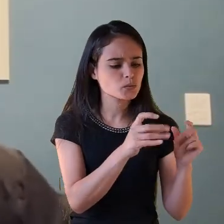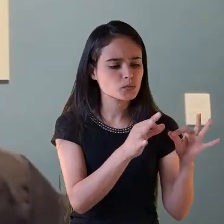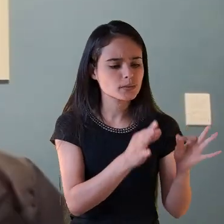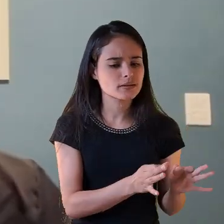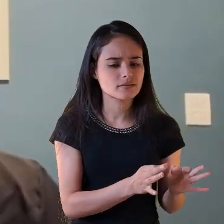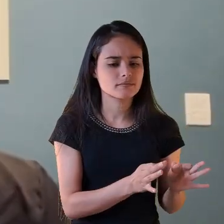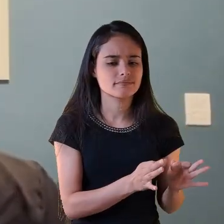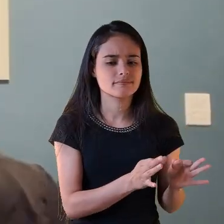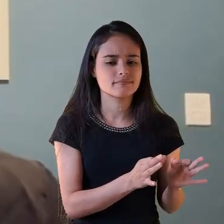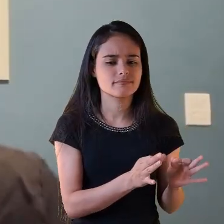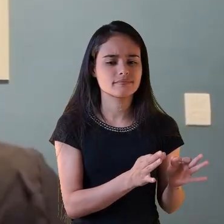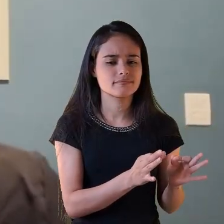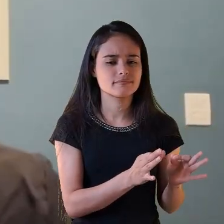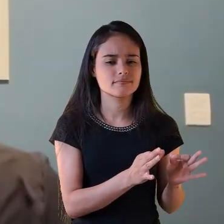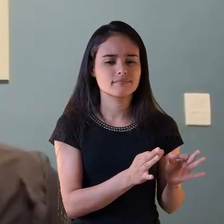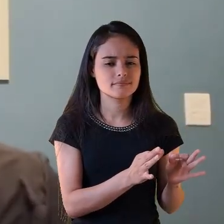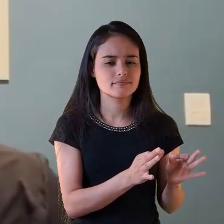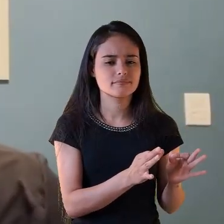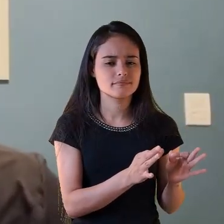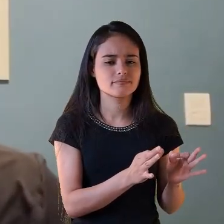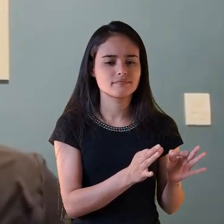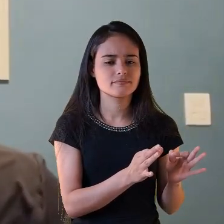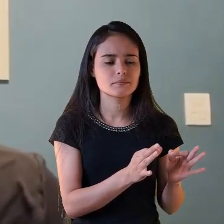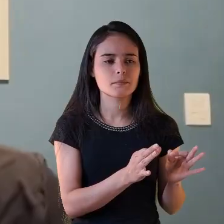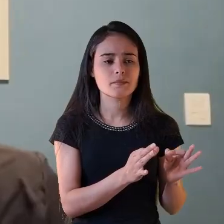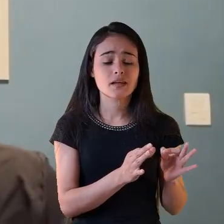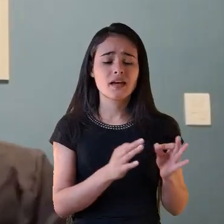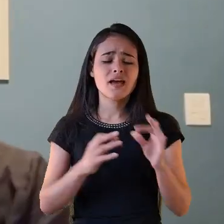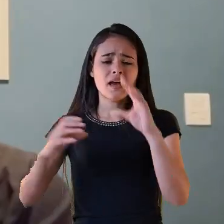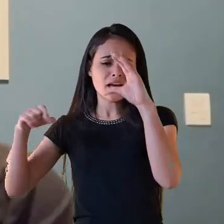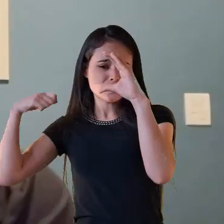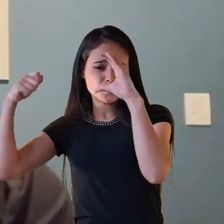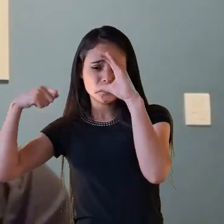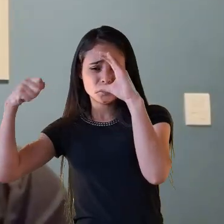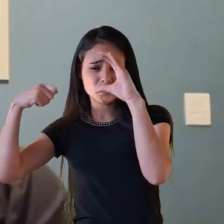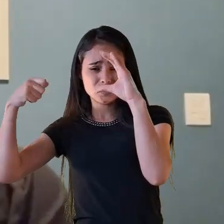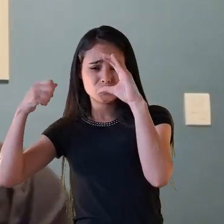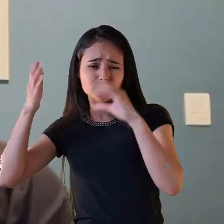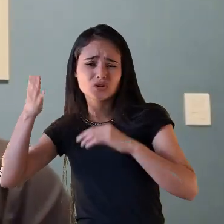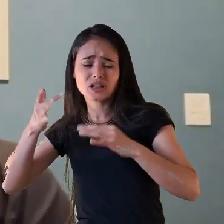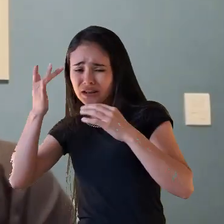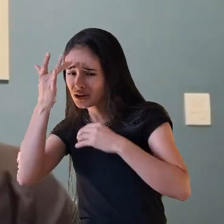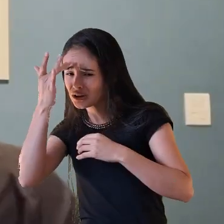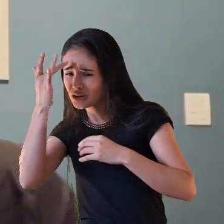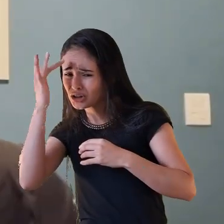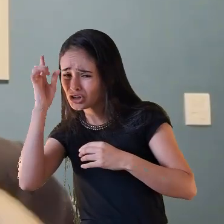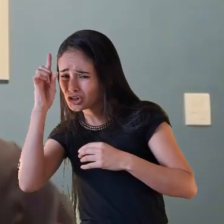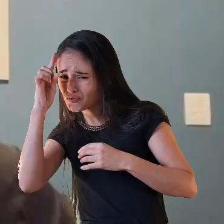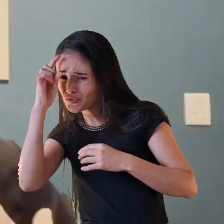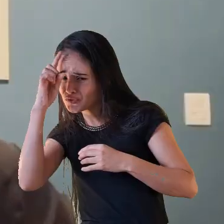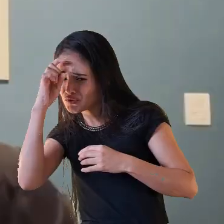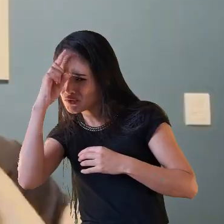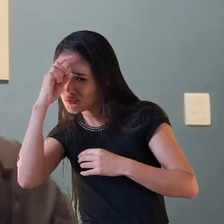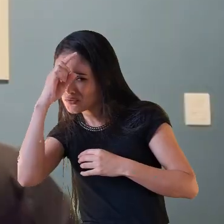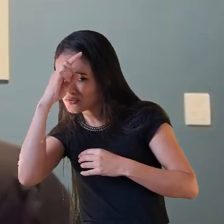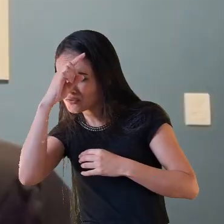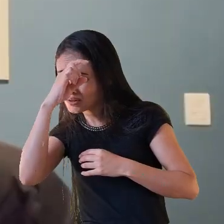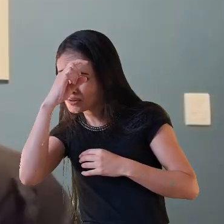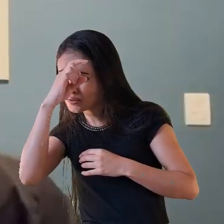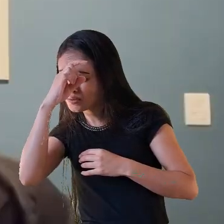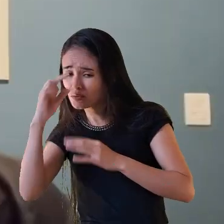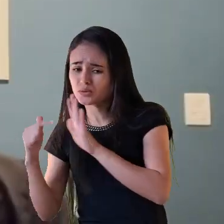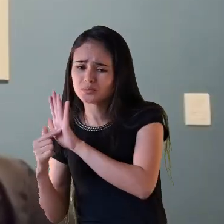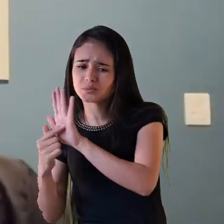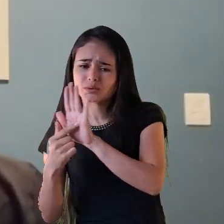ali, porque naturalmente traria uma quebra narrativa, né? Então no livro tem essa possibilidade de forma mais